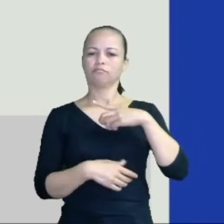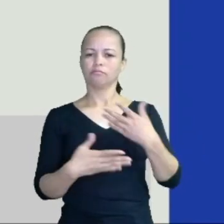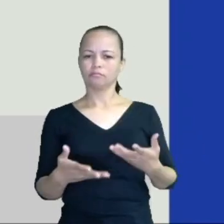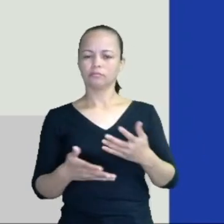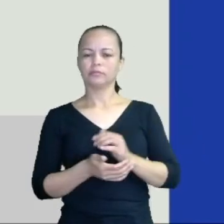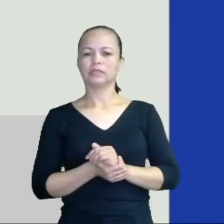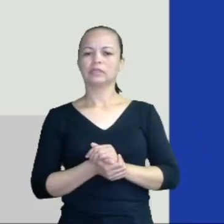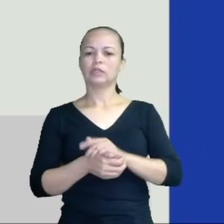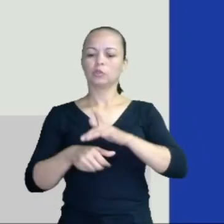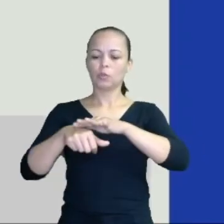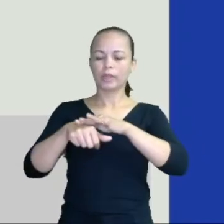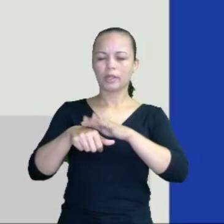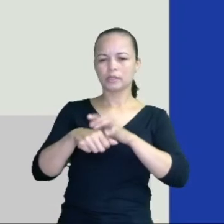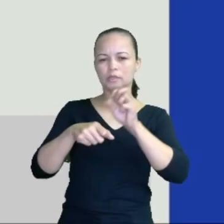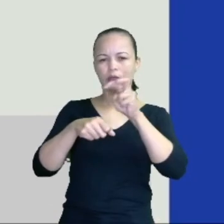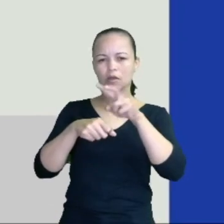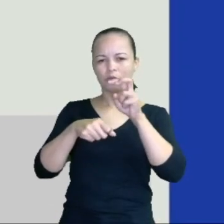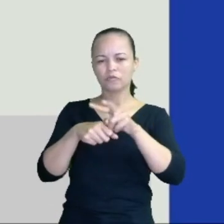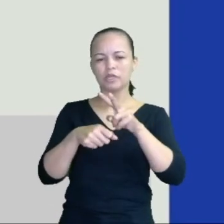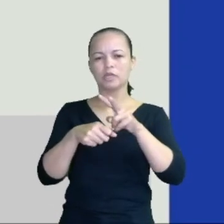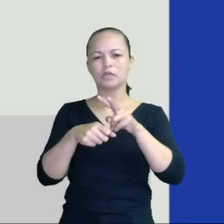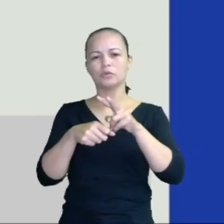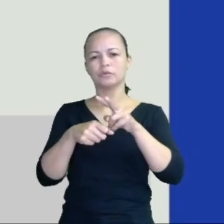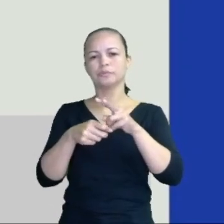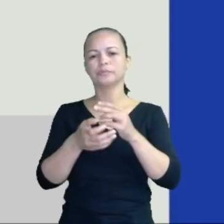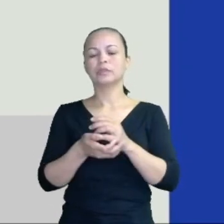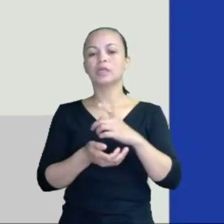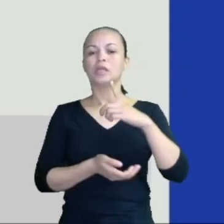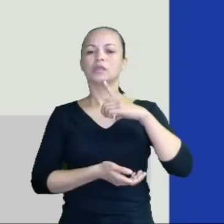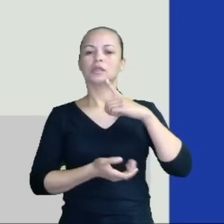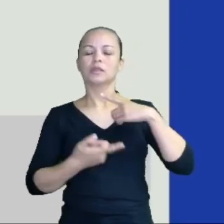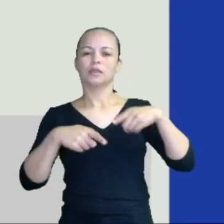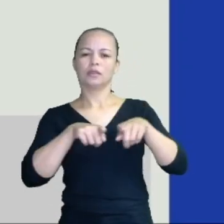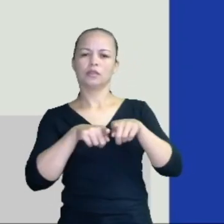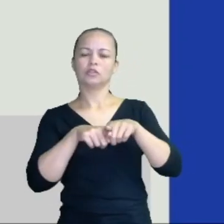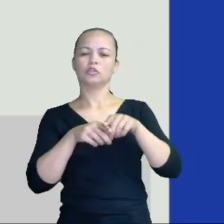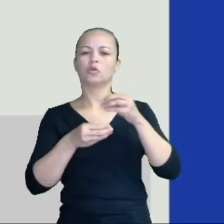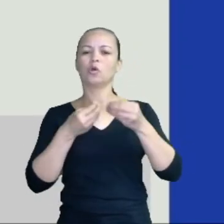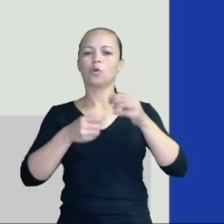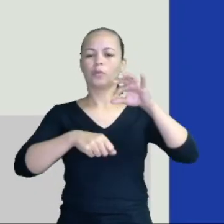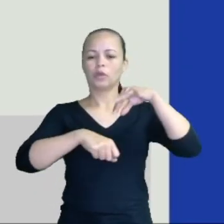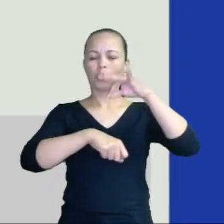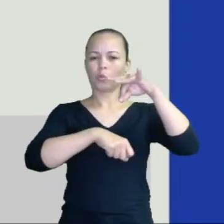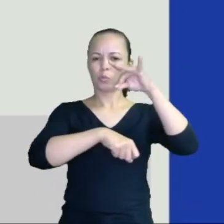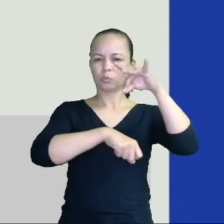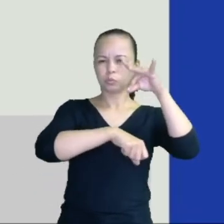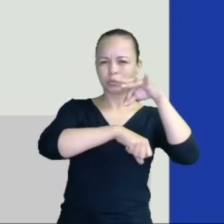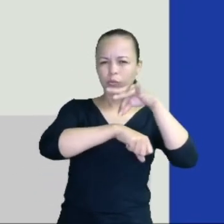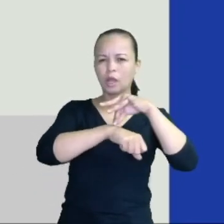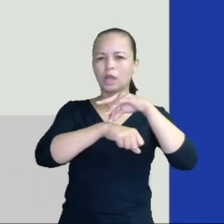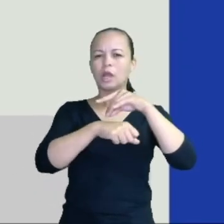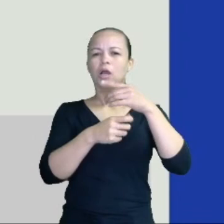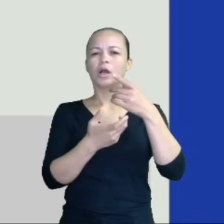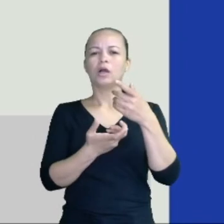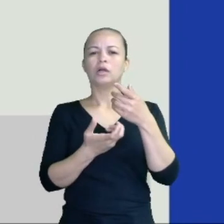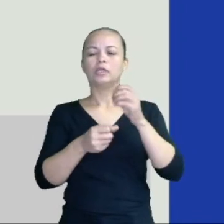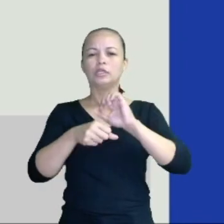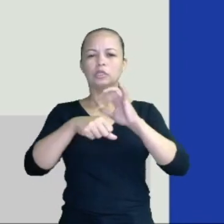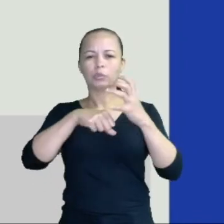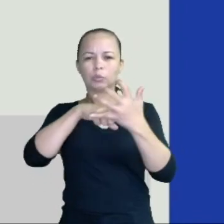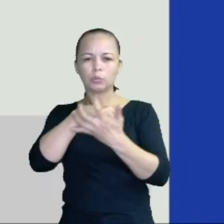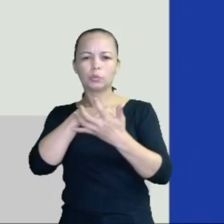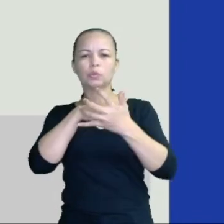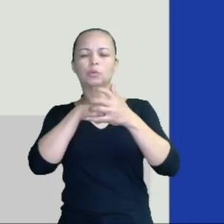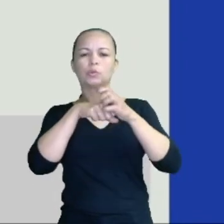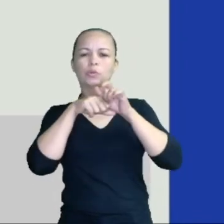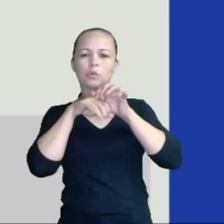causadas por vírus. Vimos também um pouco mais sobre a dengue, o coronavírus, né, os seus sintomas e